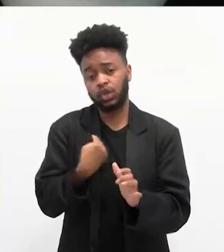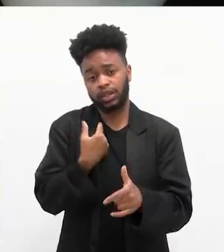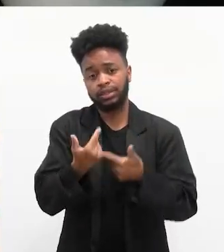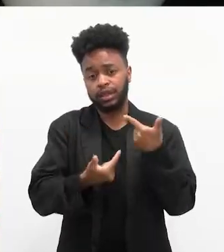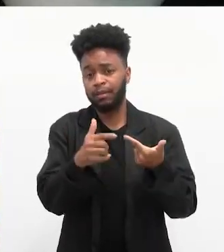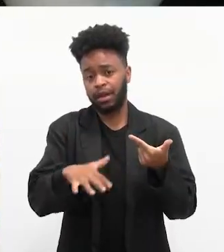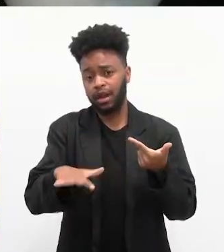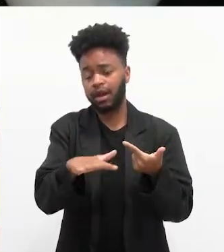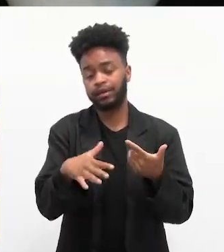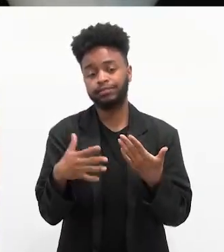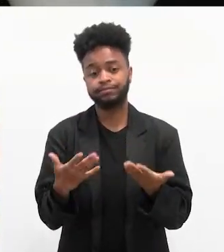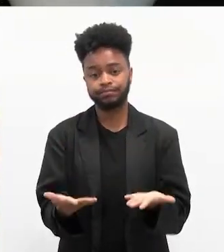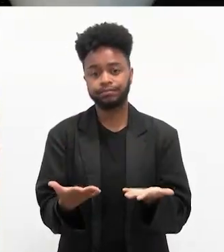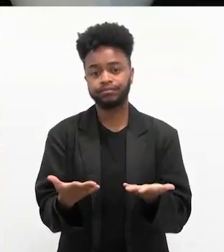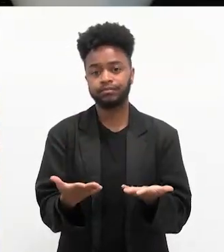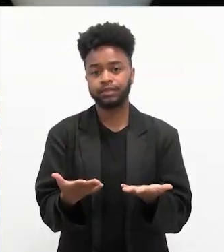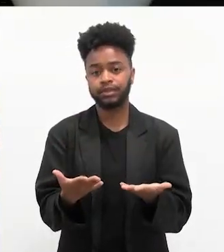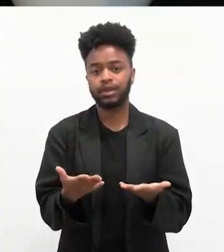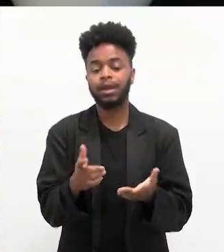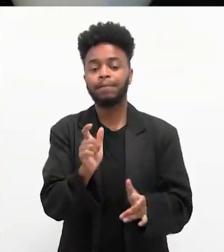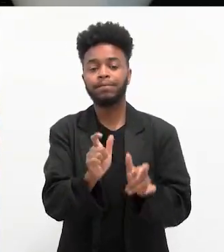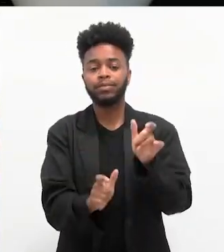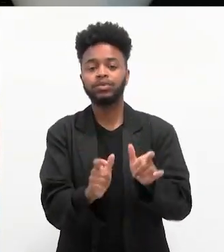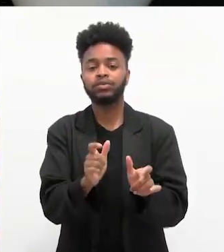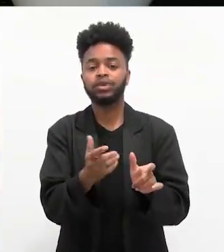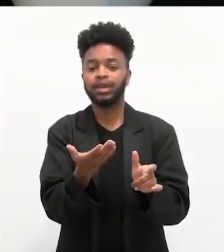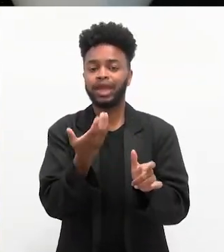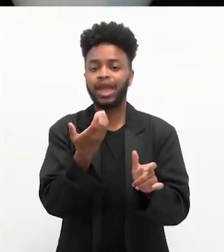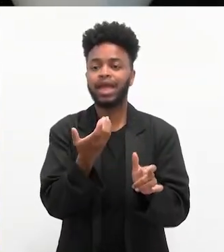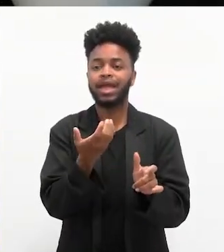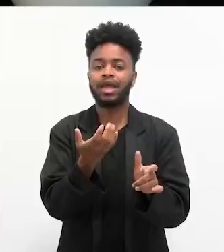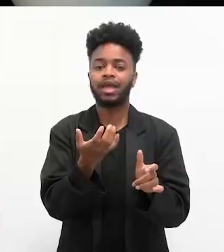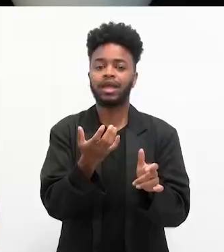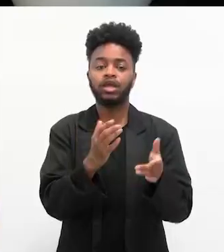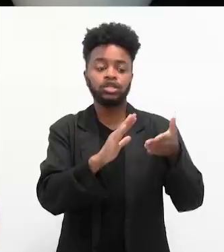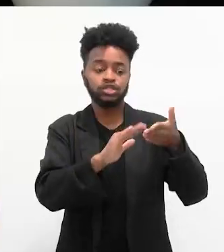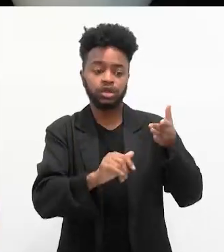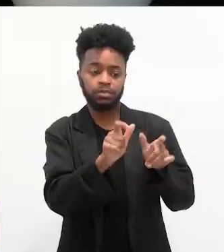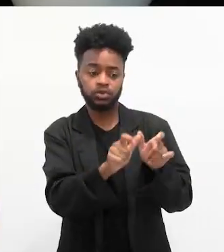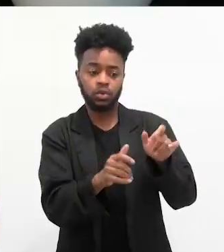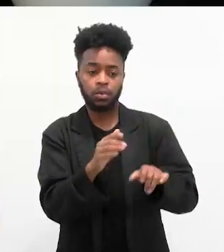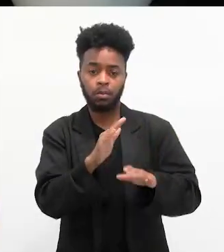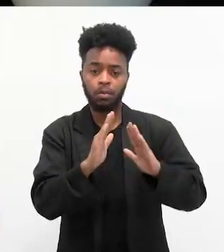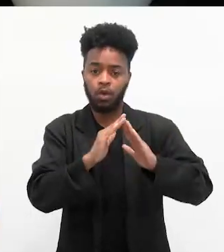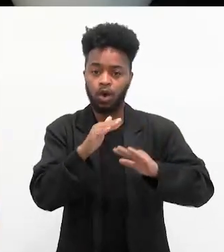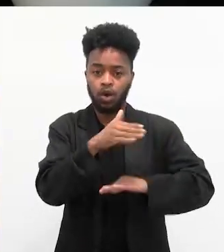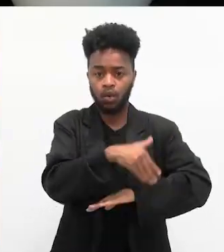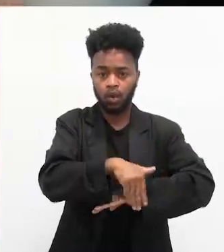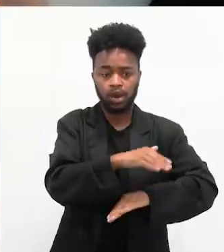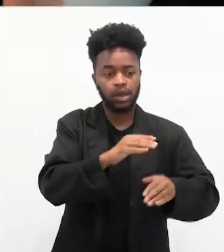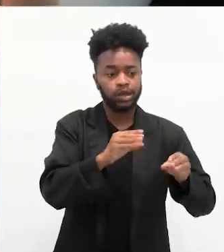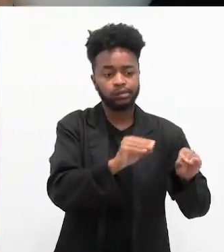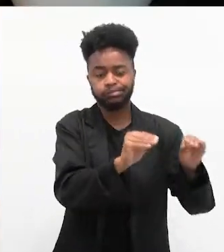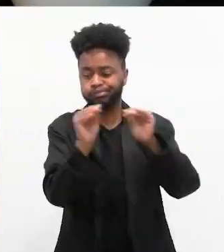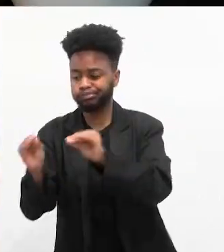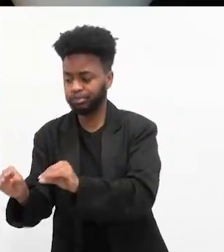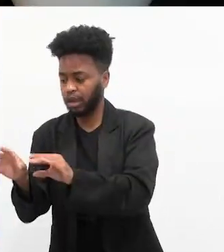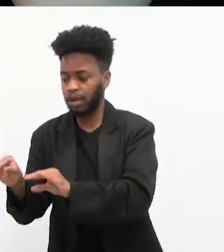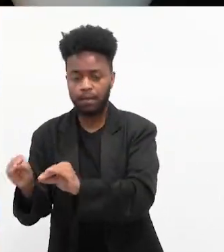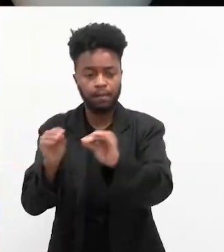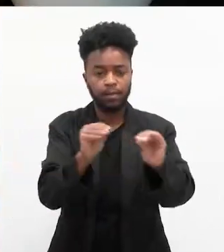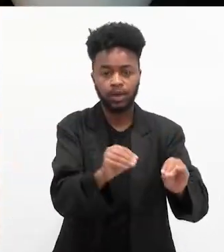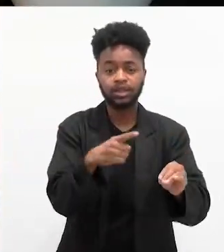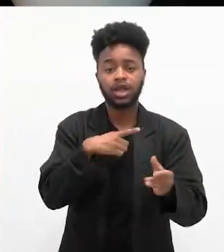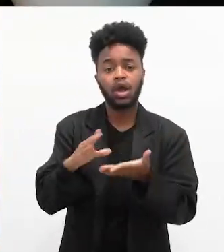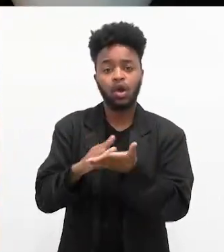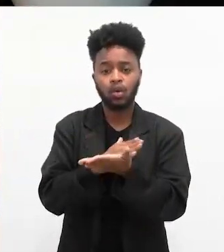isso. Eu posso falar porque a gente trabalha com isso. Gente, estão querendo tirar um morador daqui, de rua daqui, joga para lá. Pega daqui e